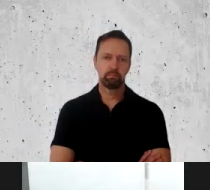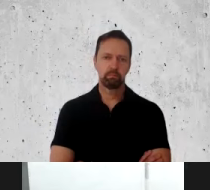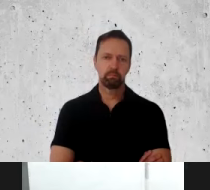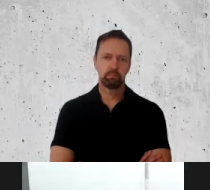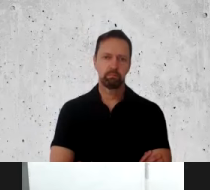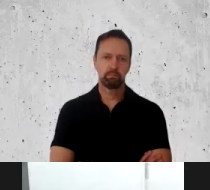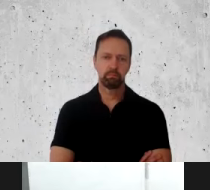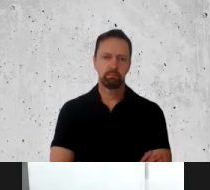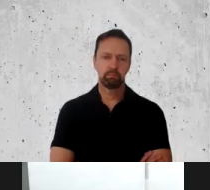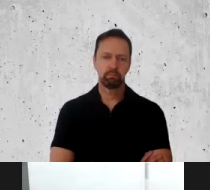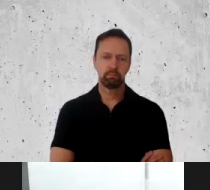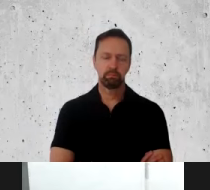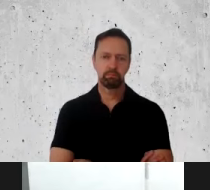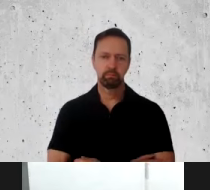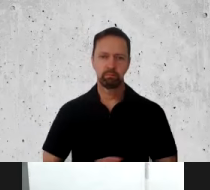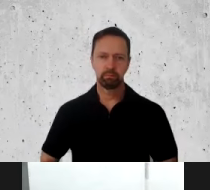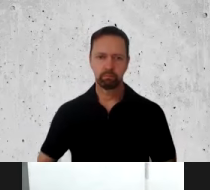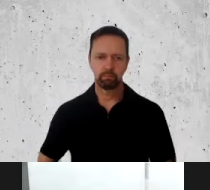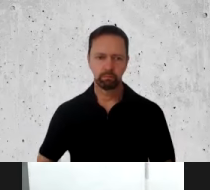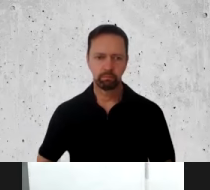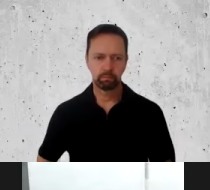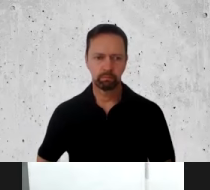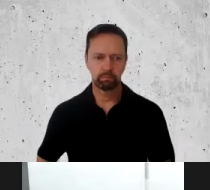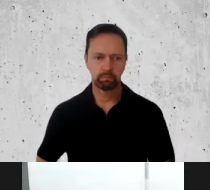que o judiciário não se adapta